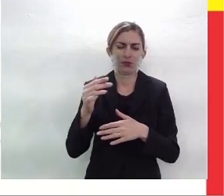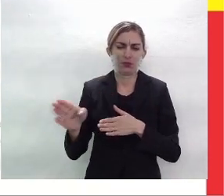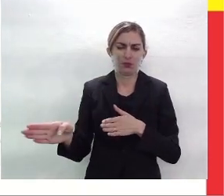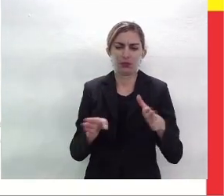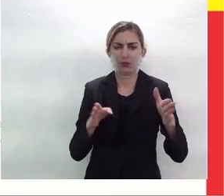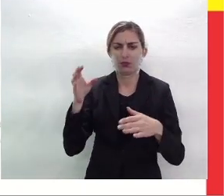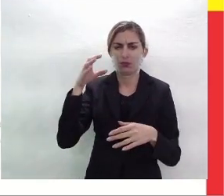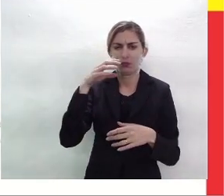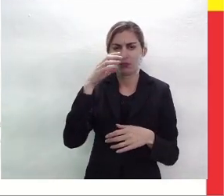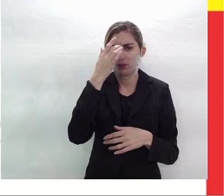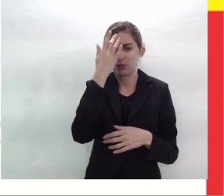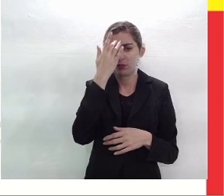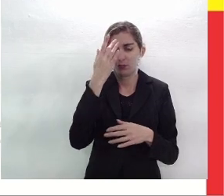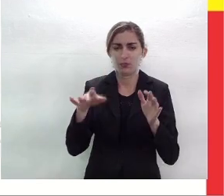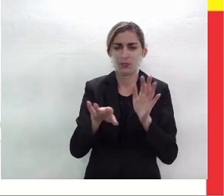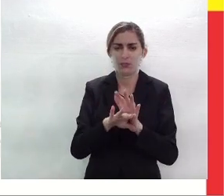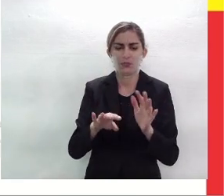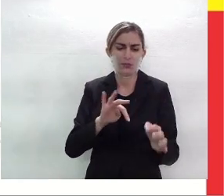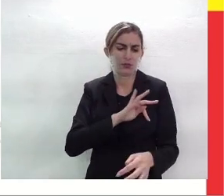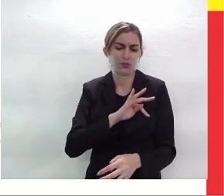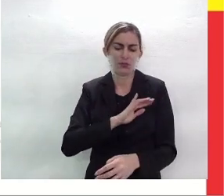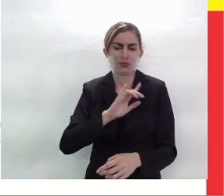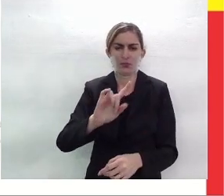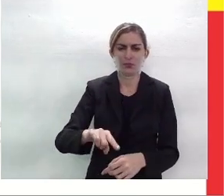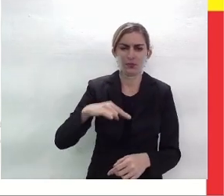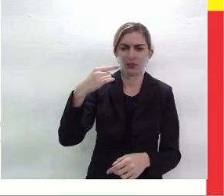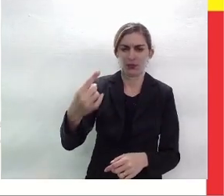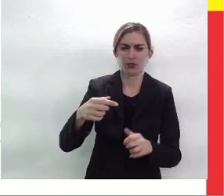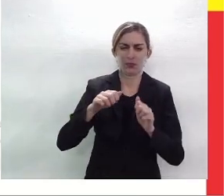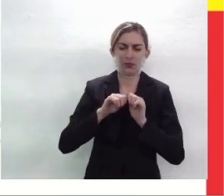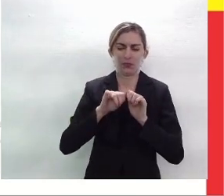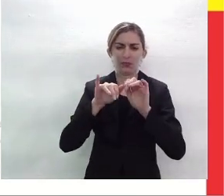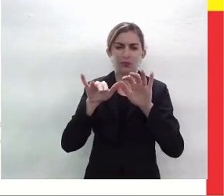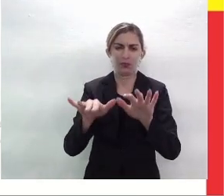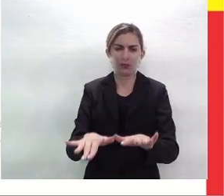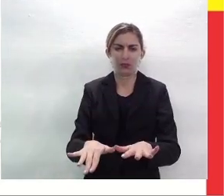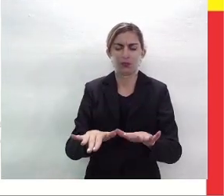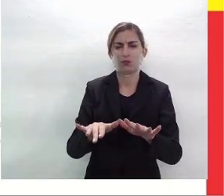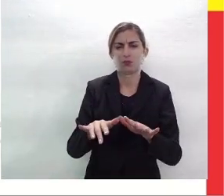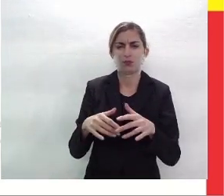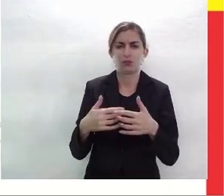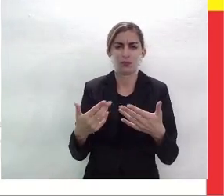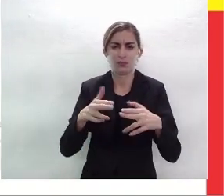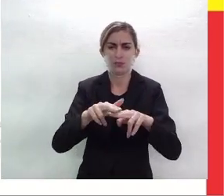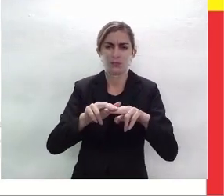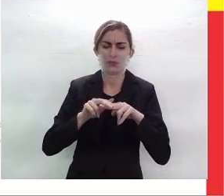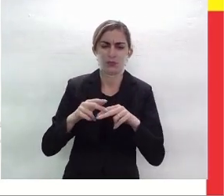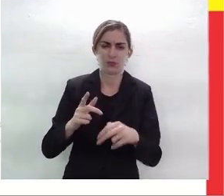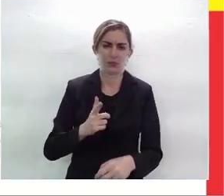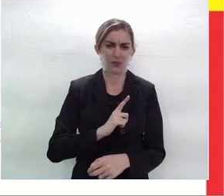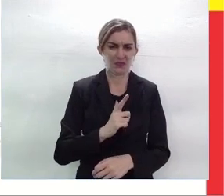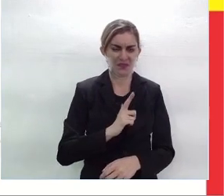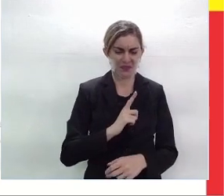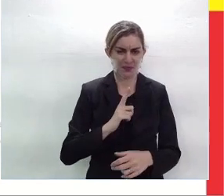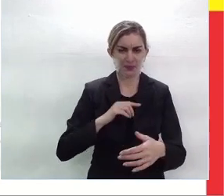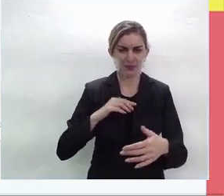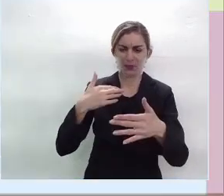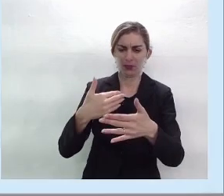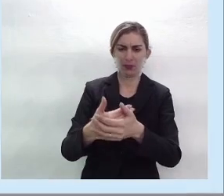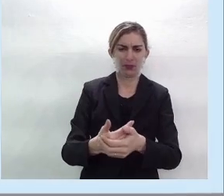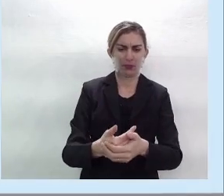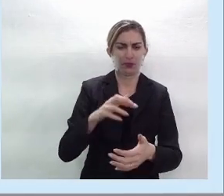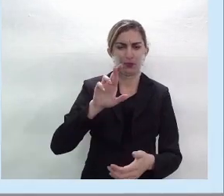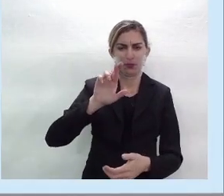acesso mais fácil para poder chegar. E aí a técnica depois passou a ser difundida com os alpinistas. Então, por isso que ele tem